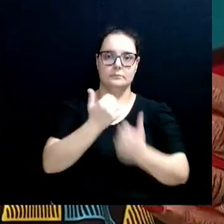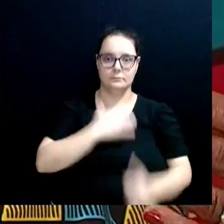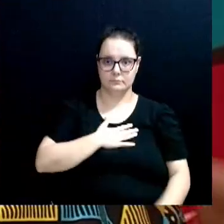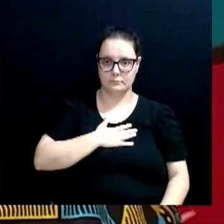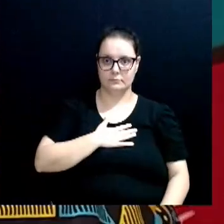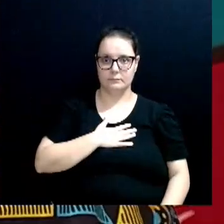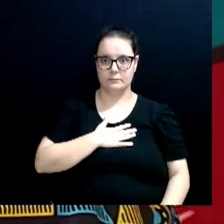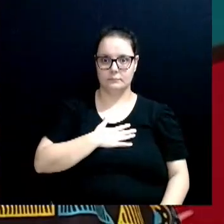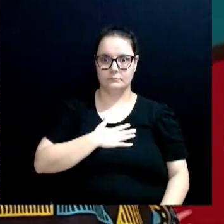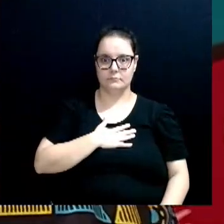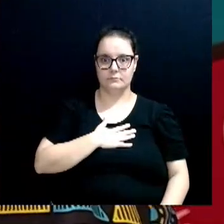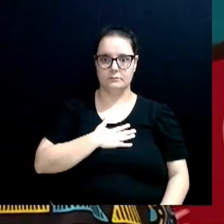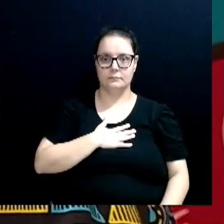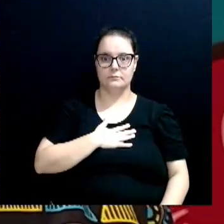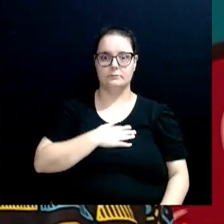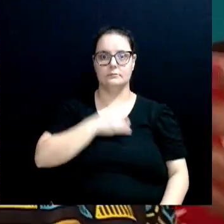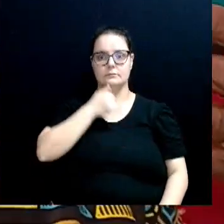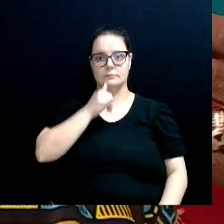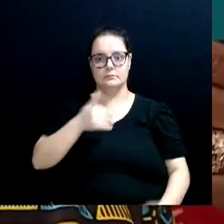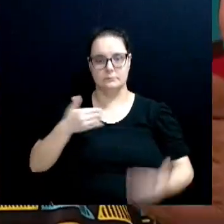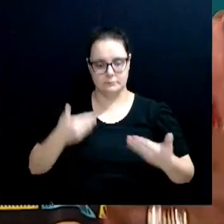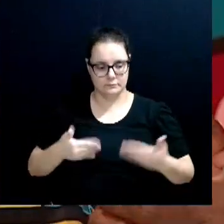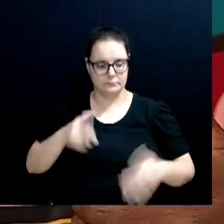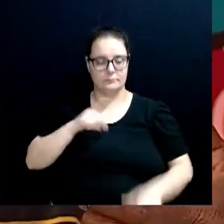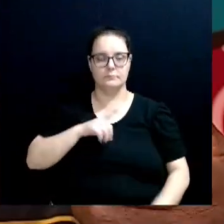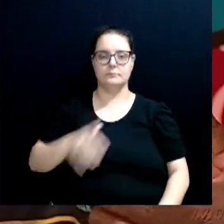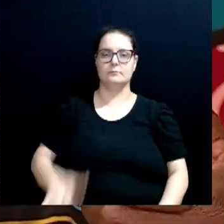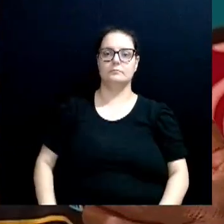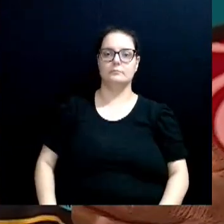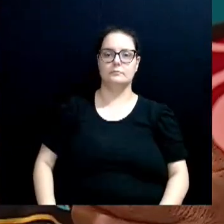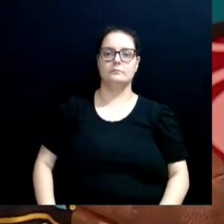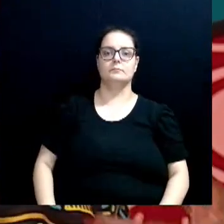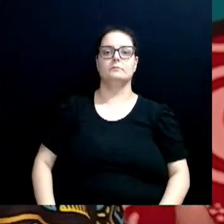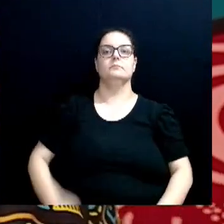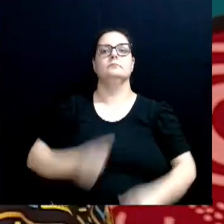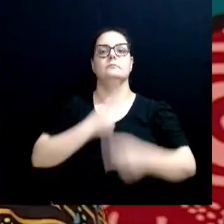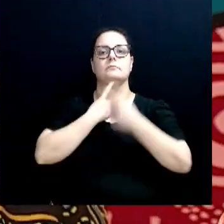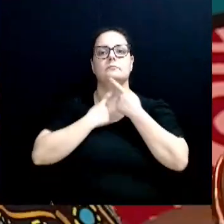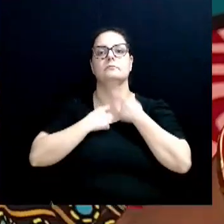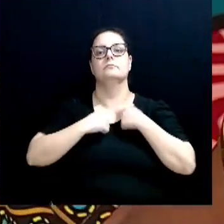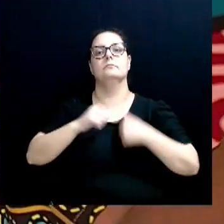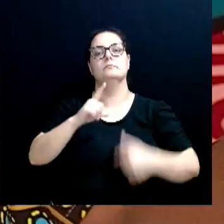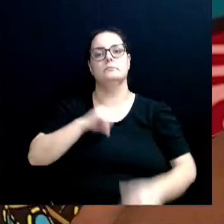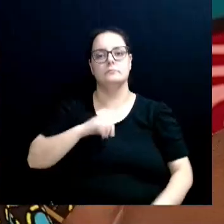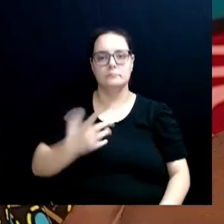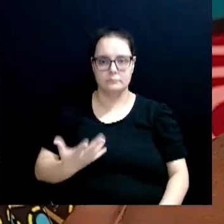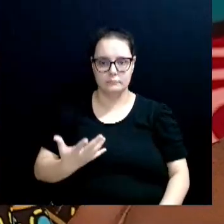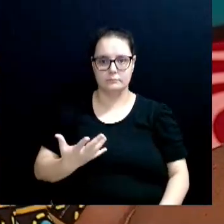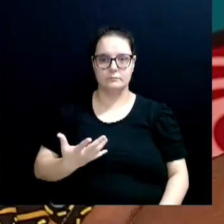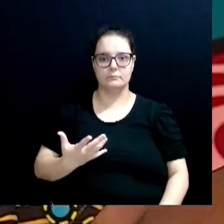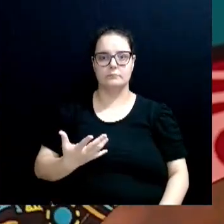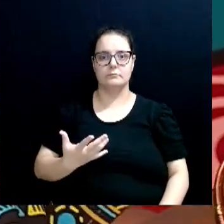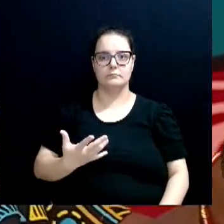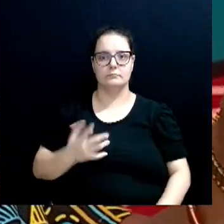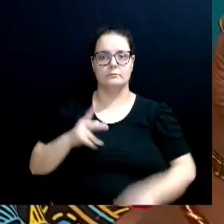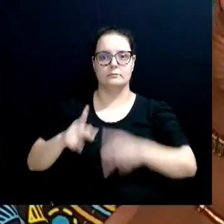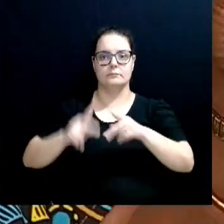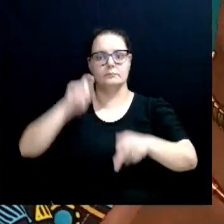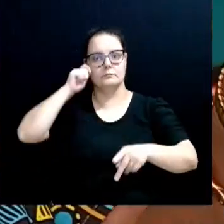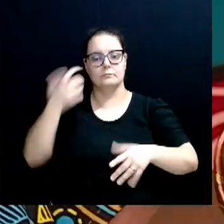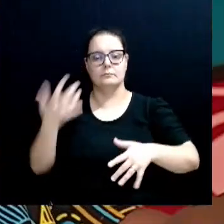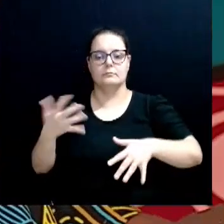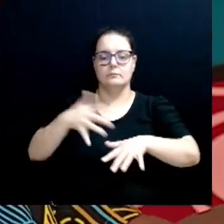Com essa energia, com essa vontade que eu tenho de inserir meu povo negro,